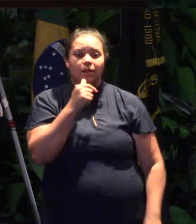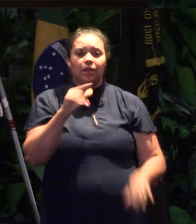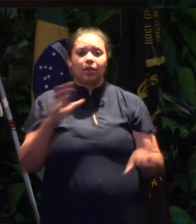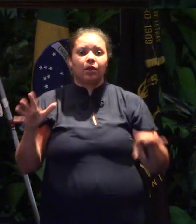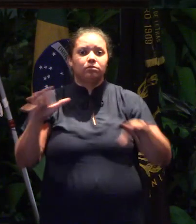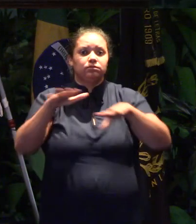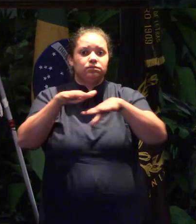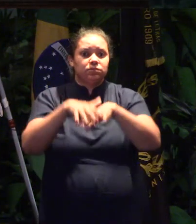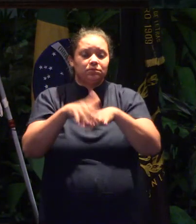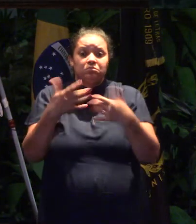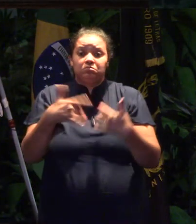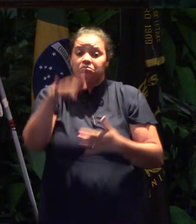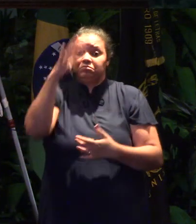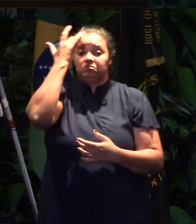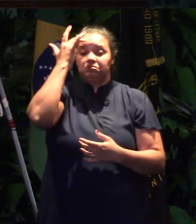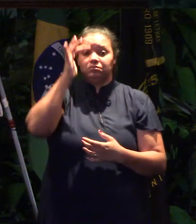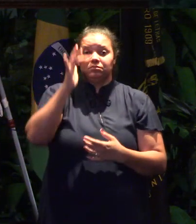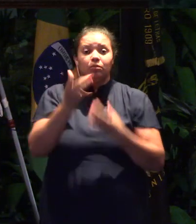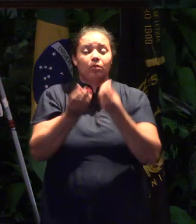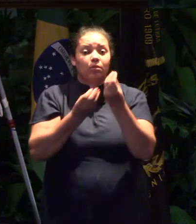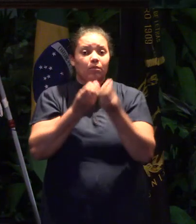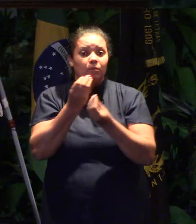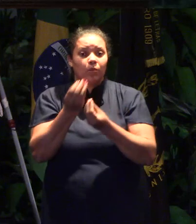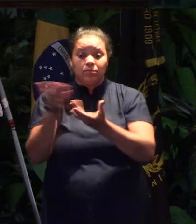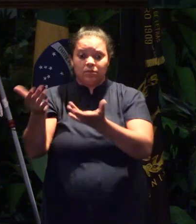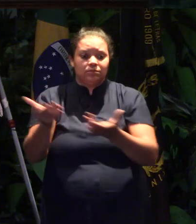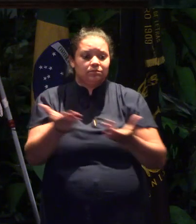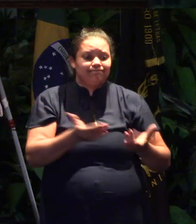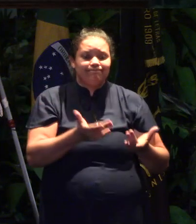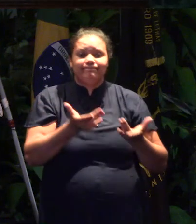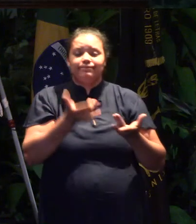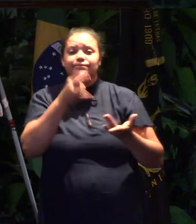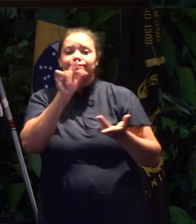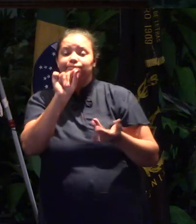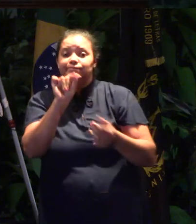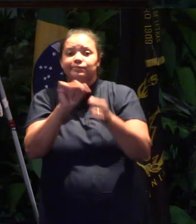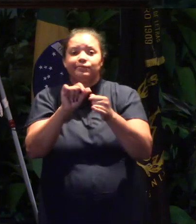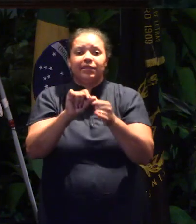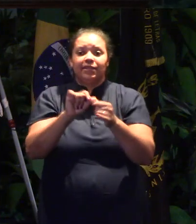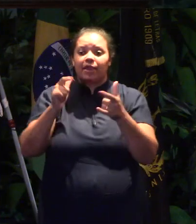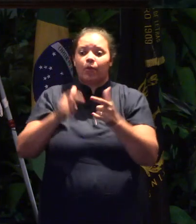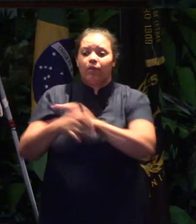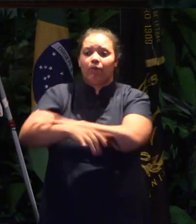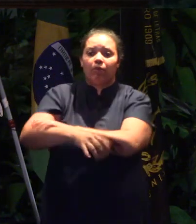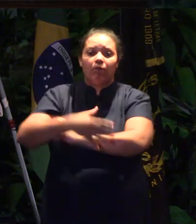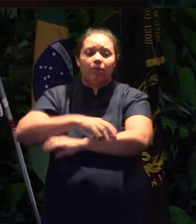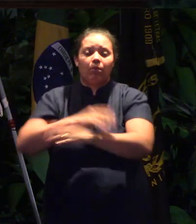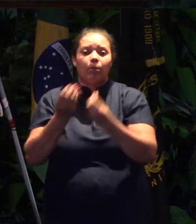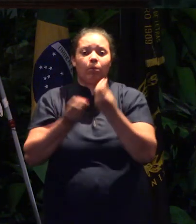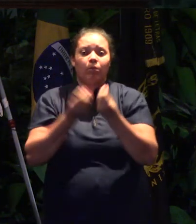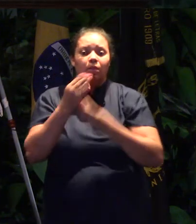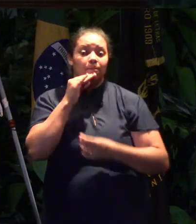A gente não sabe, né, como te receber, como o que fazer, aonde que a gente segura. Como que você